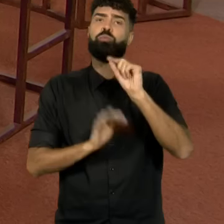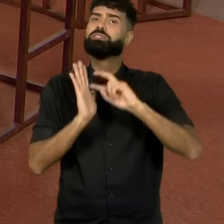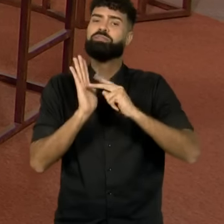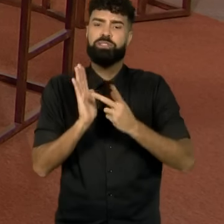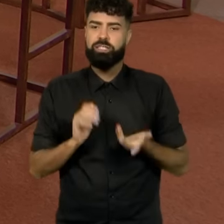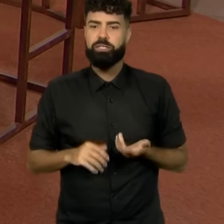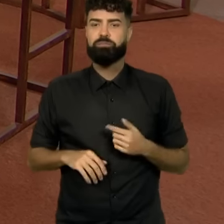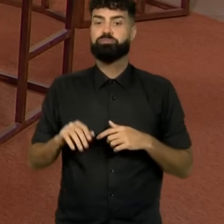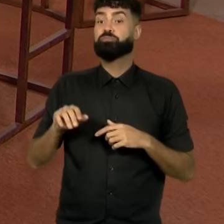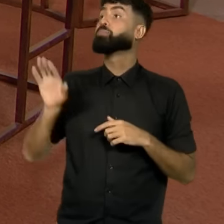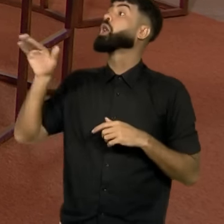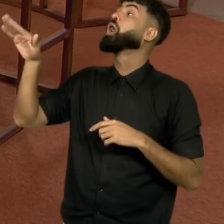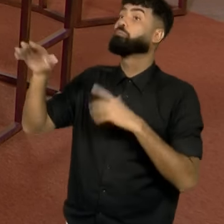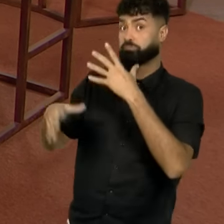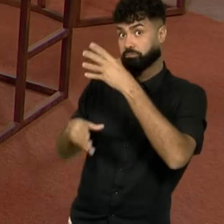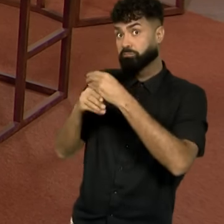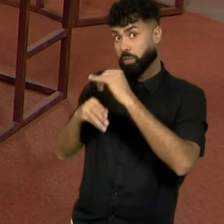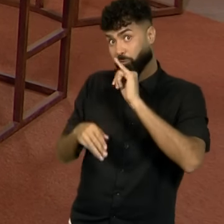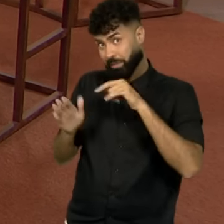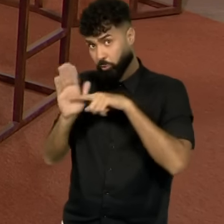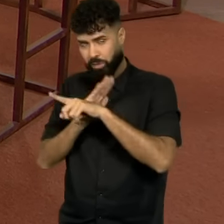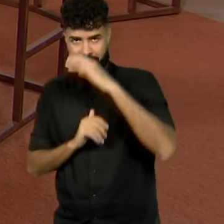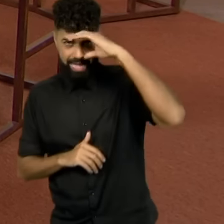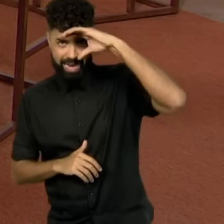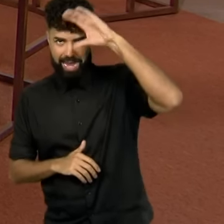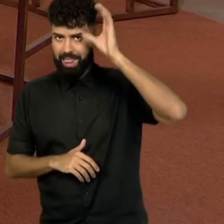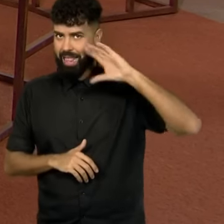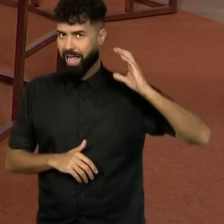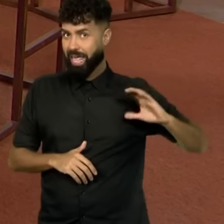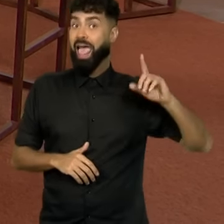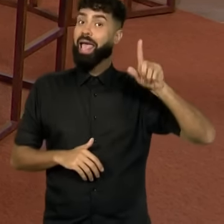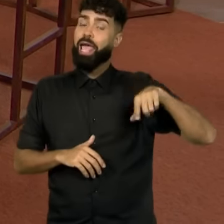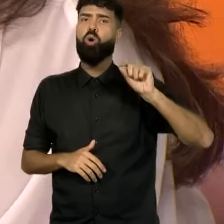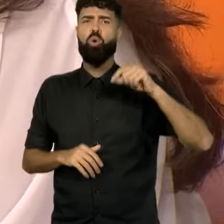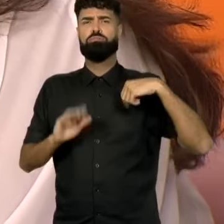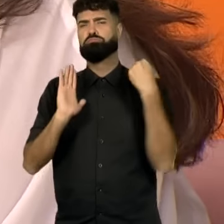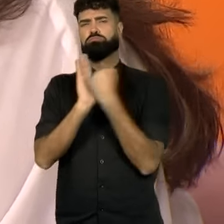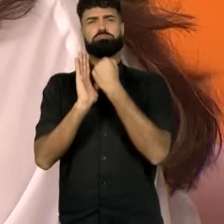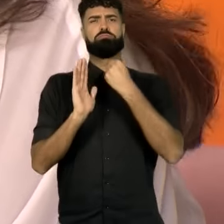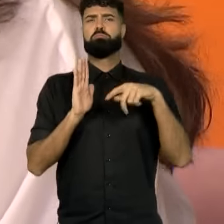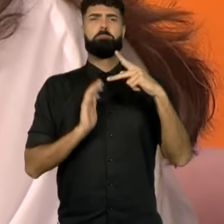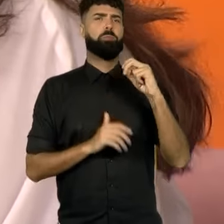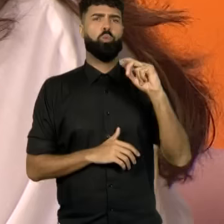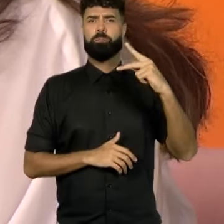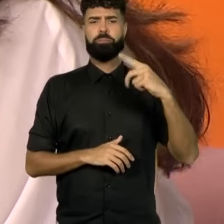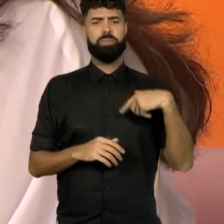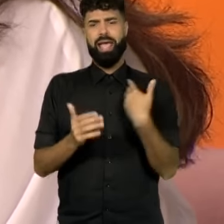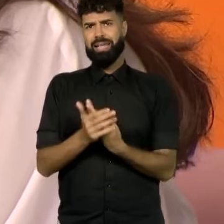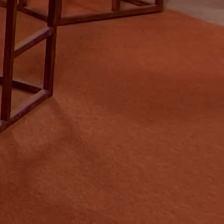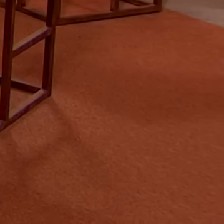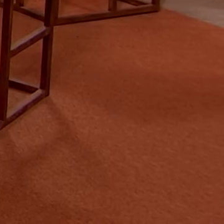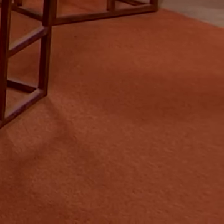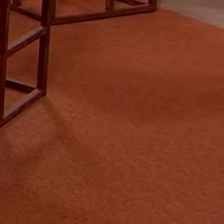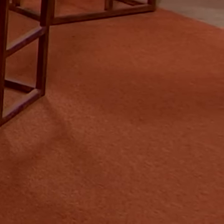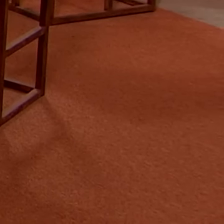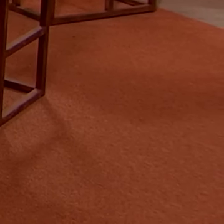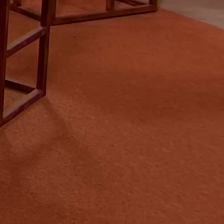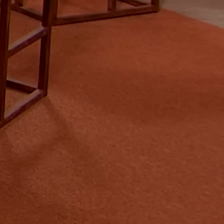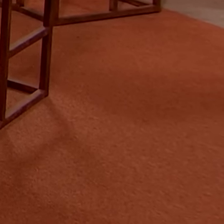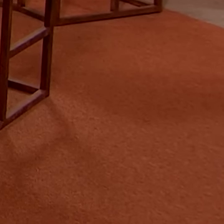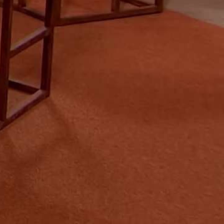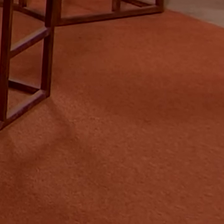esse gancho. Claro. Porque a Clara se tornou um ícone pop num país que até hoje a intolerância religiosa é muito exatamente